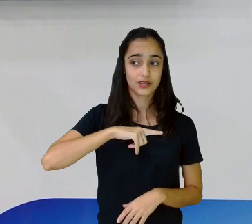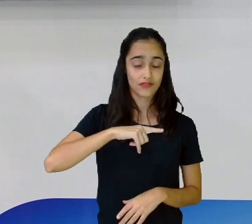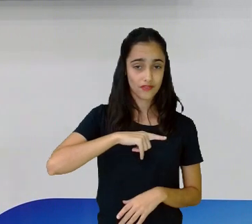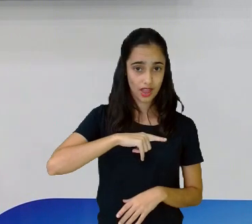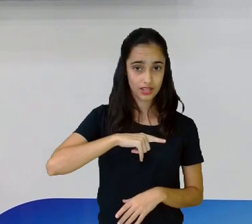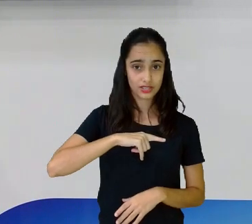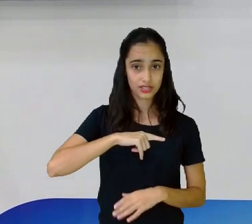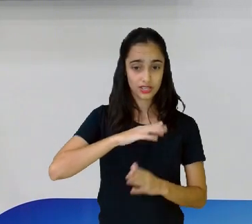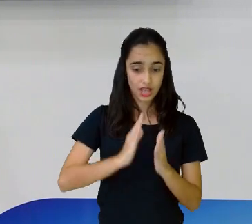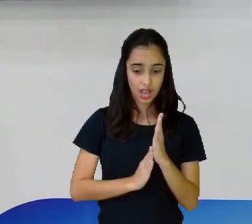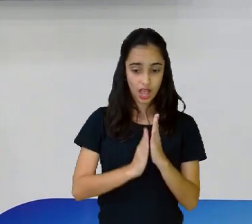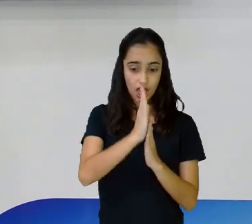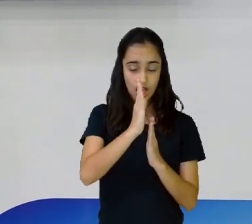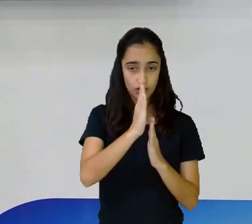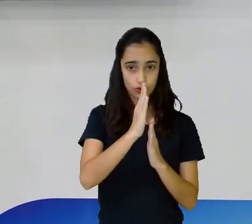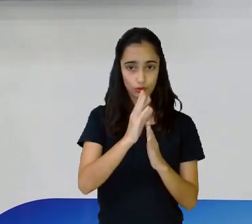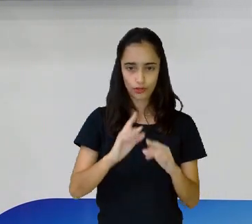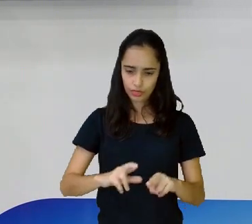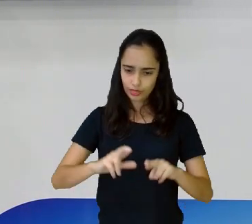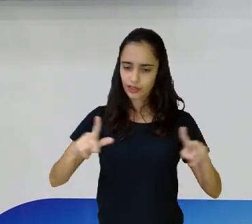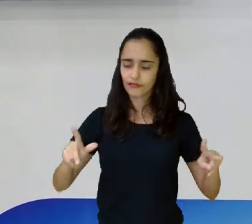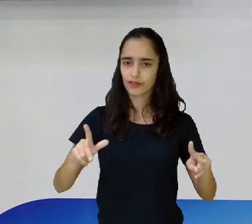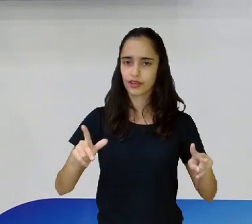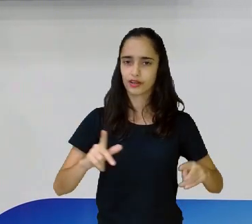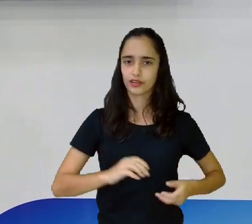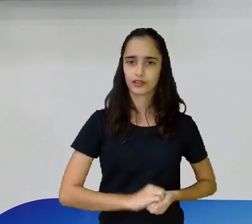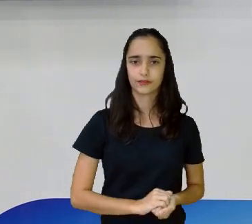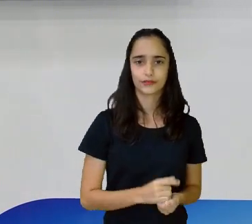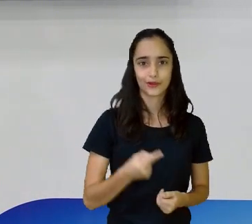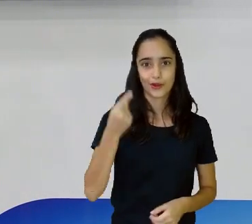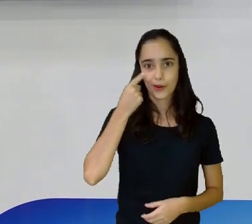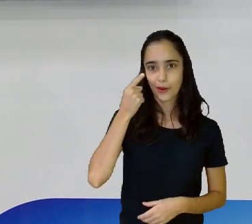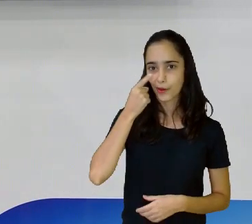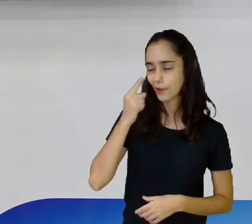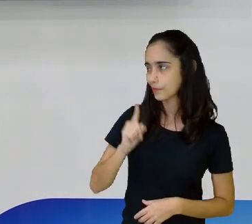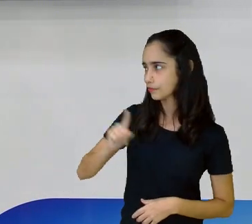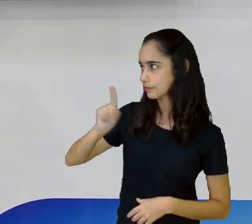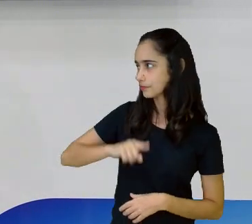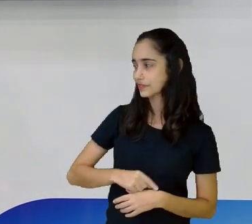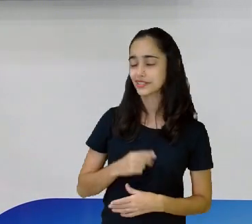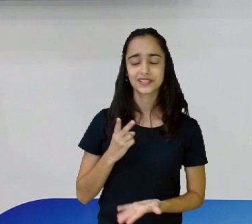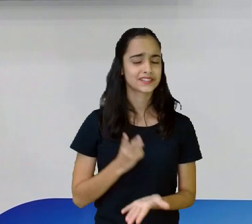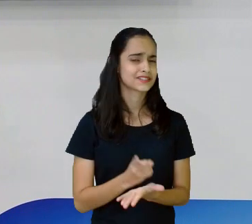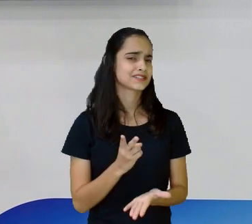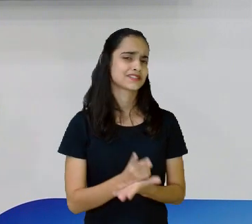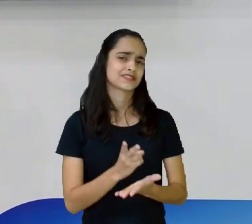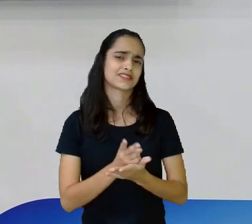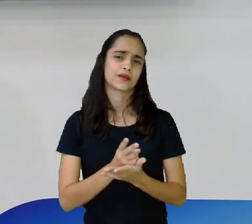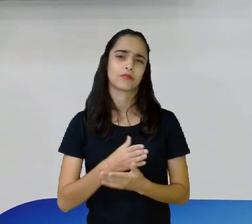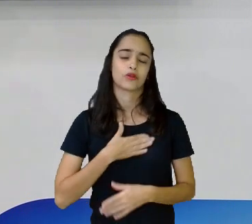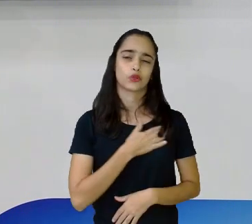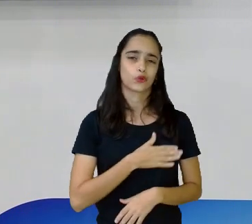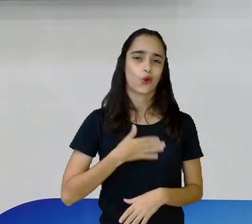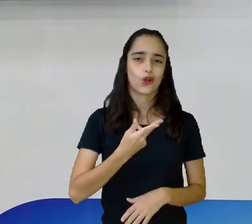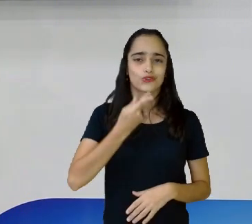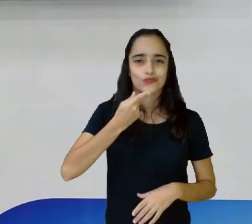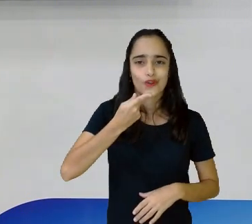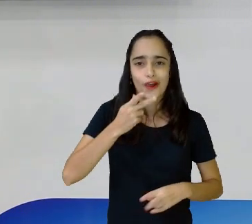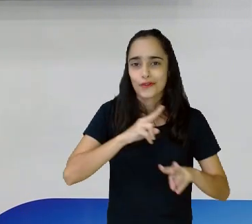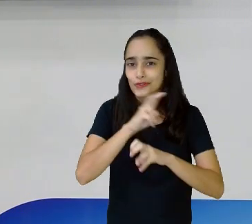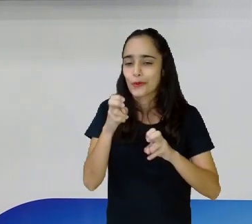estaria assim, beleza? Olha, eu sempre comento, né? Eu tenho que falar de comida, né,